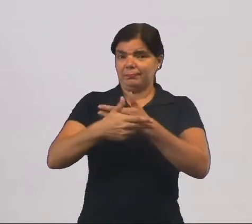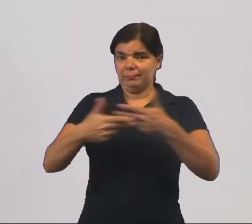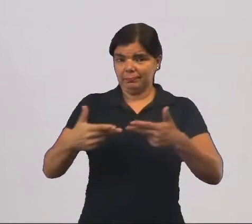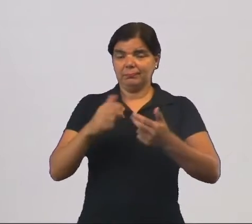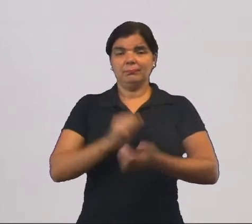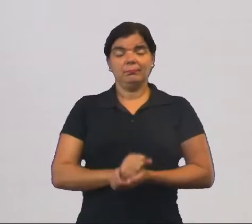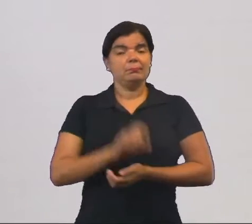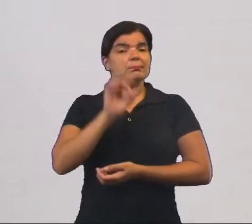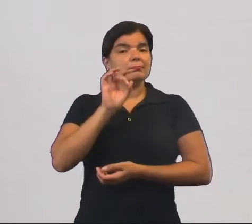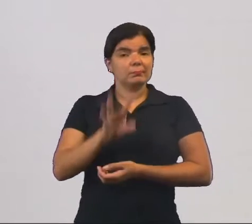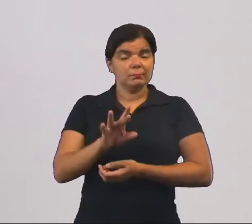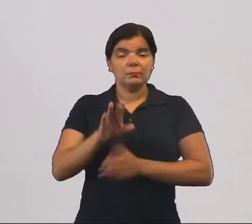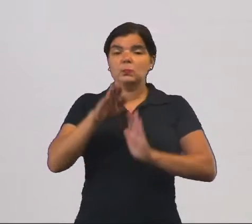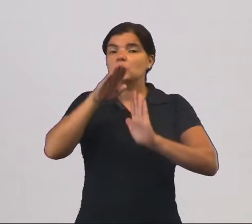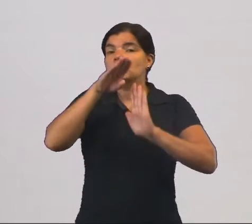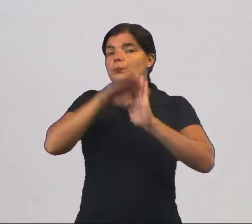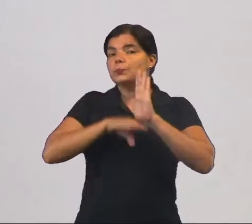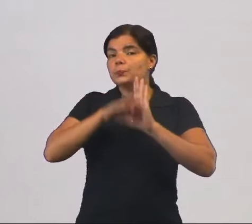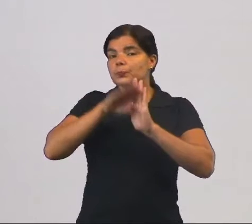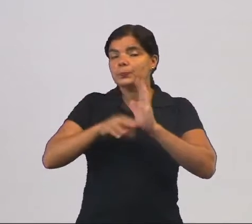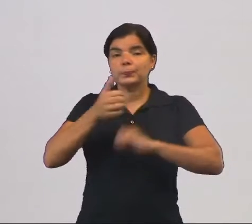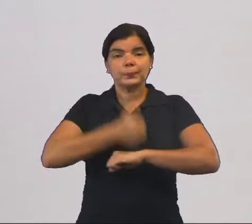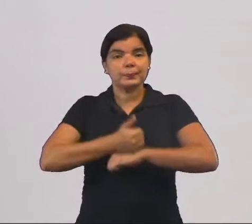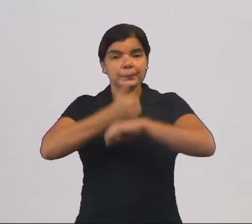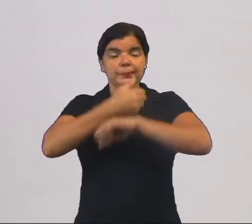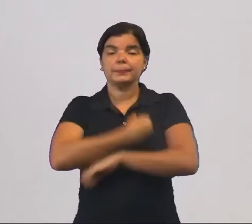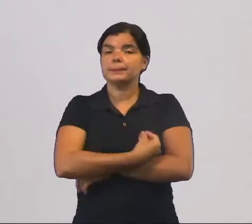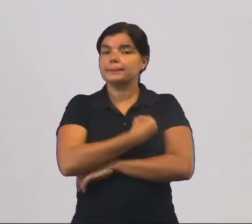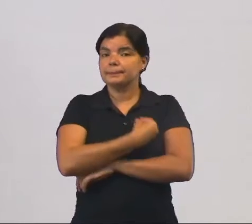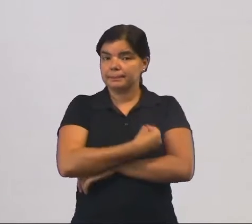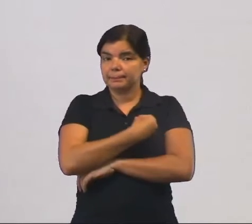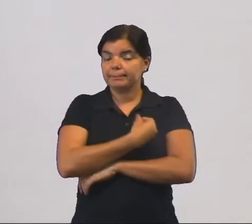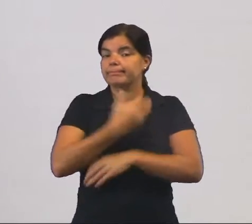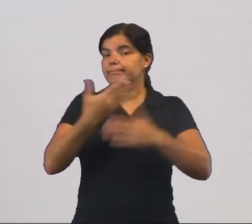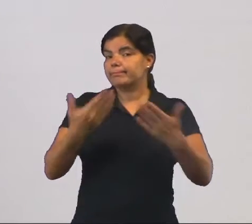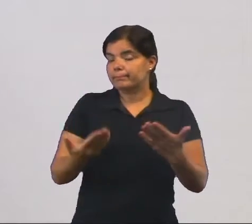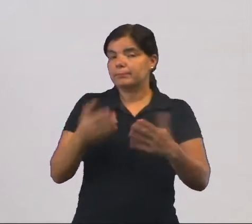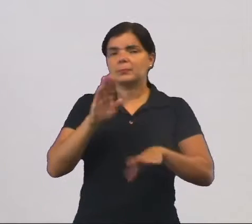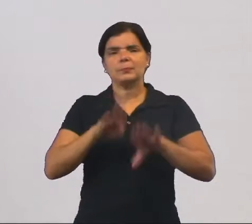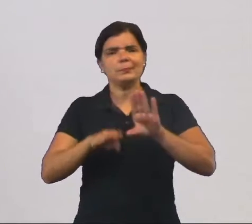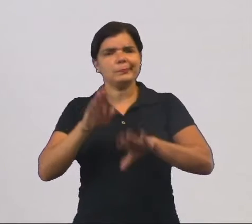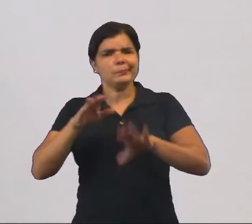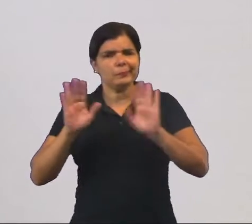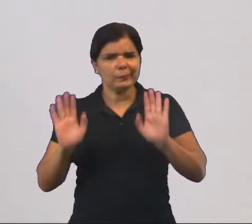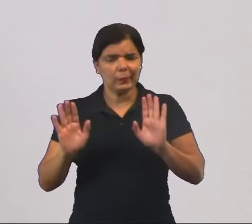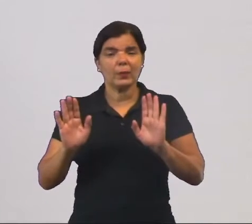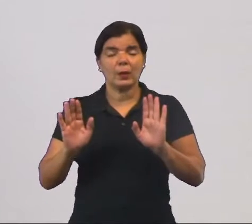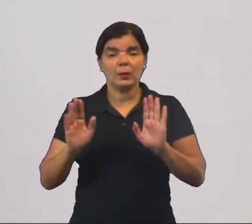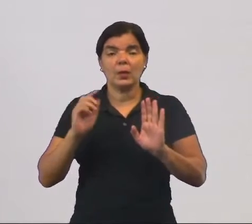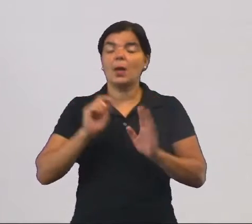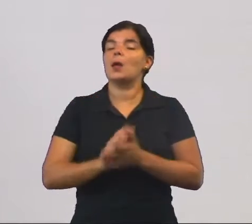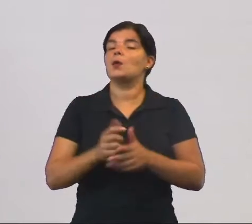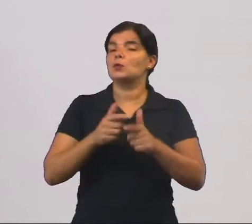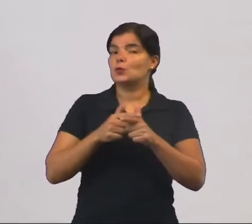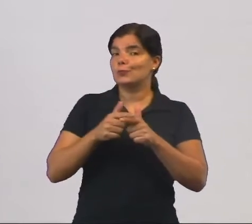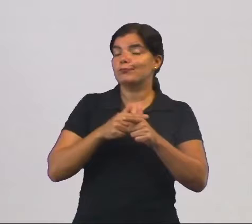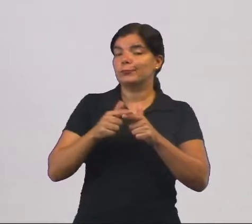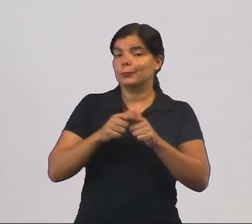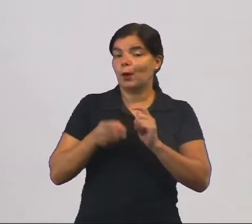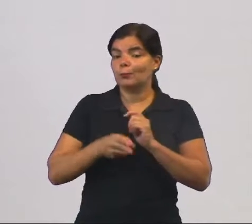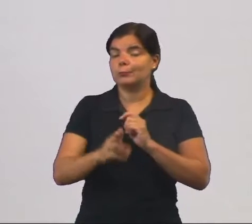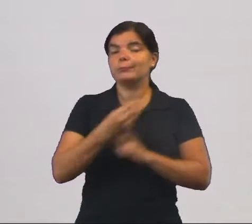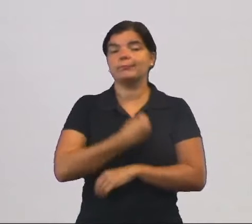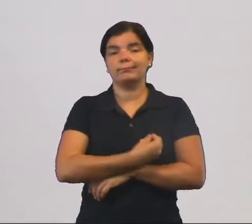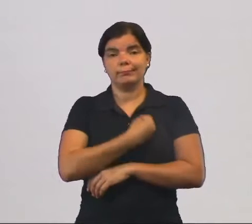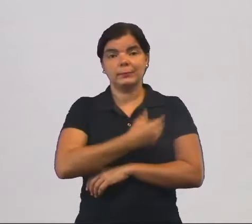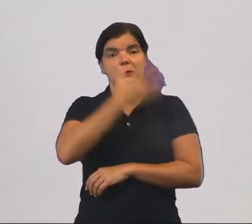circunstâncias que apenas diminuem a qualidade de vida e, portanto, muitas delas até comprometem a